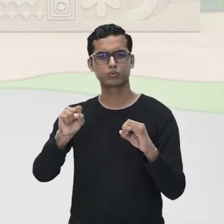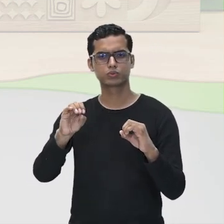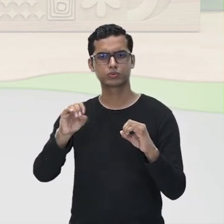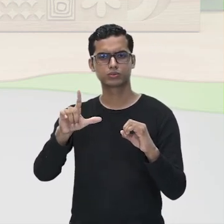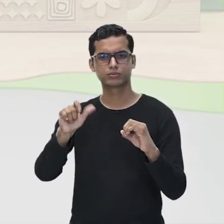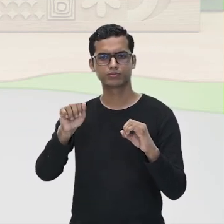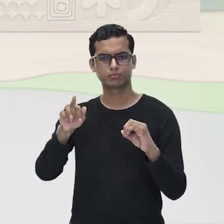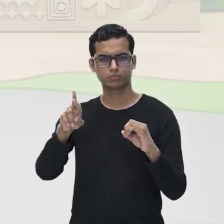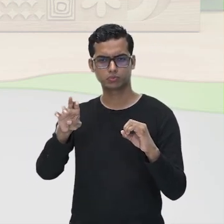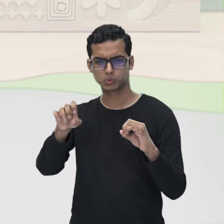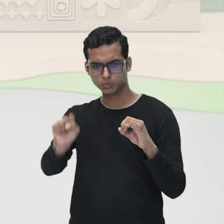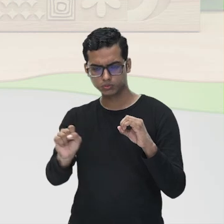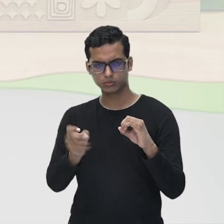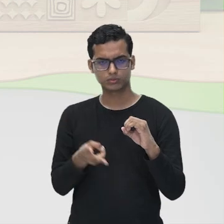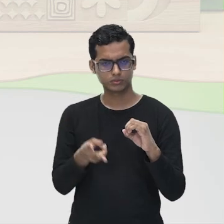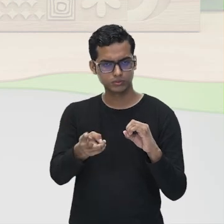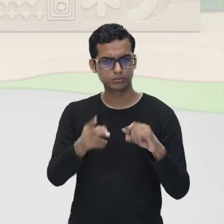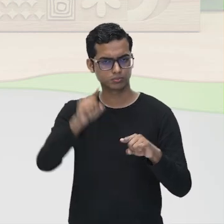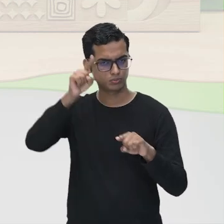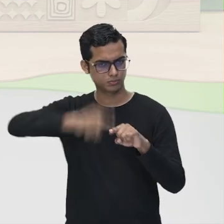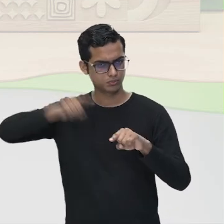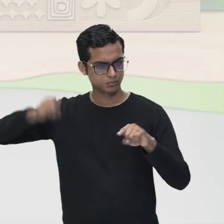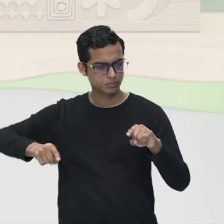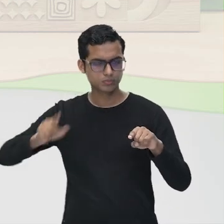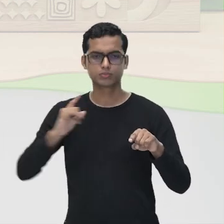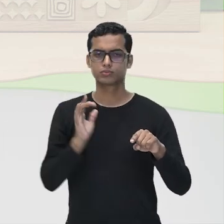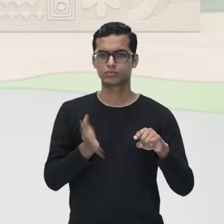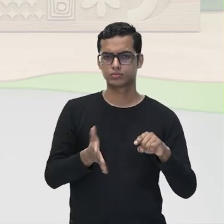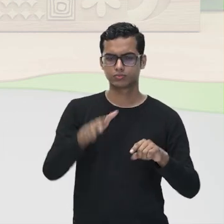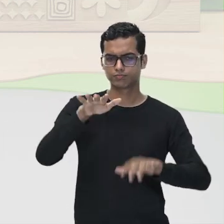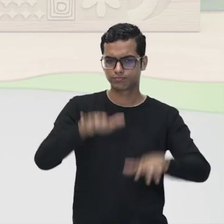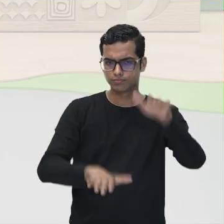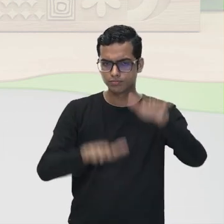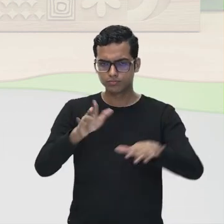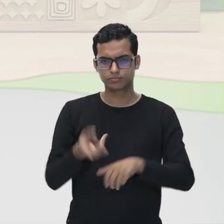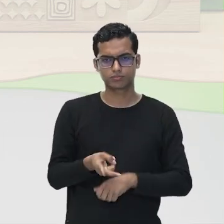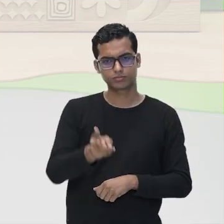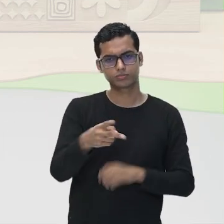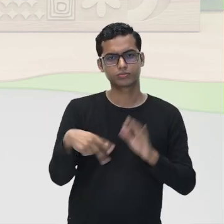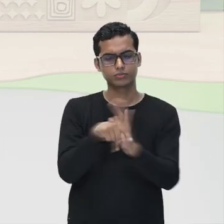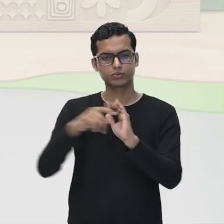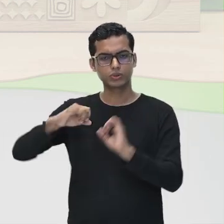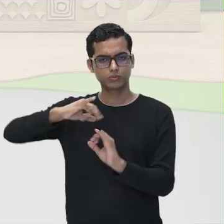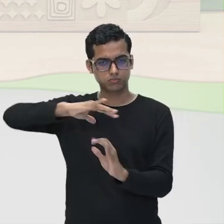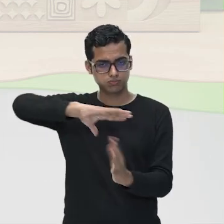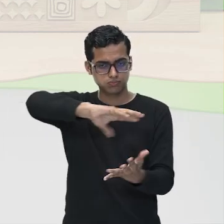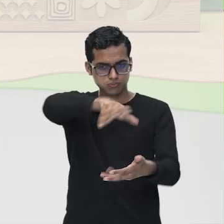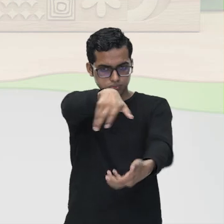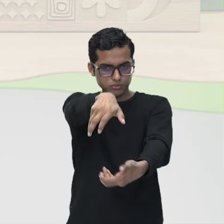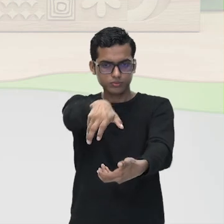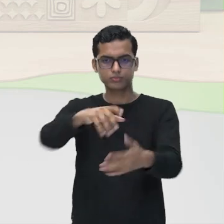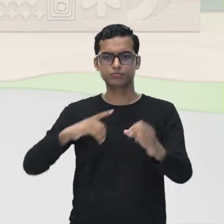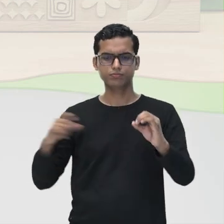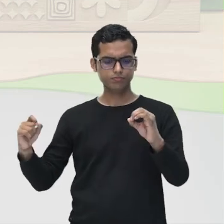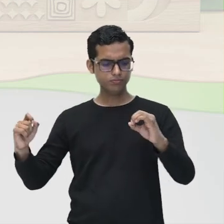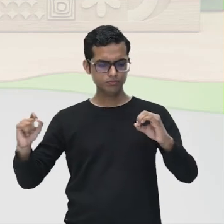variável, certo? Então, na rotação, a Terra gira em torno do seu próprio